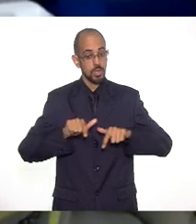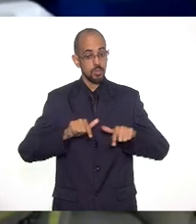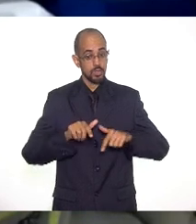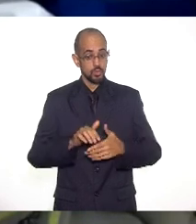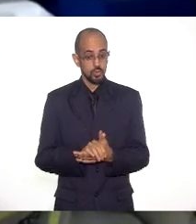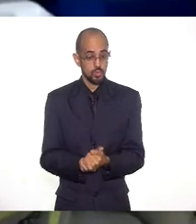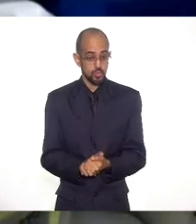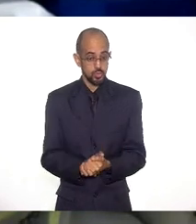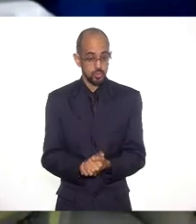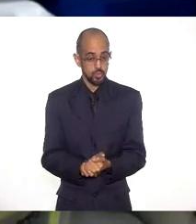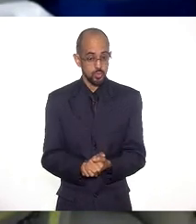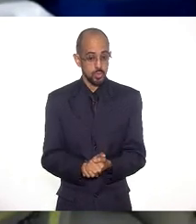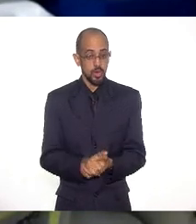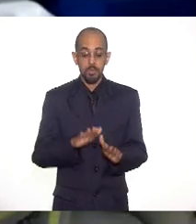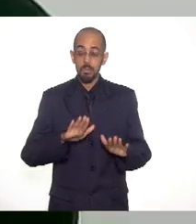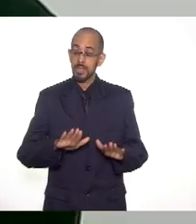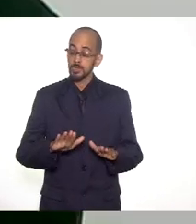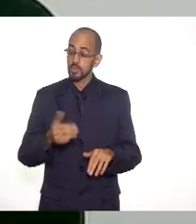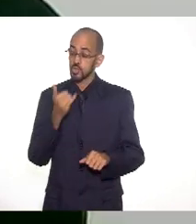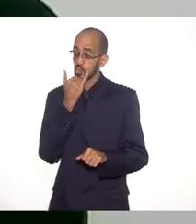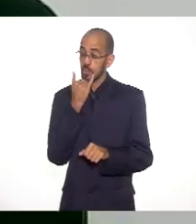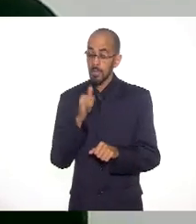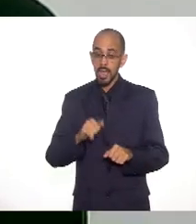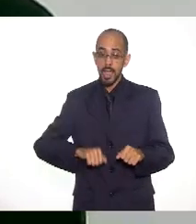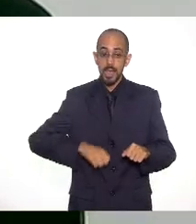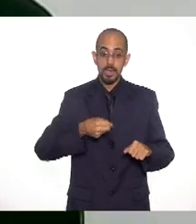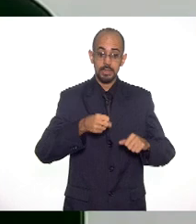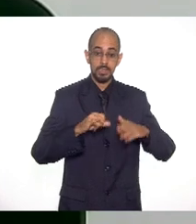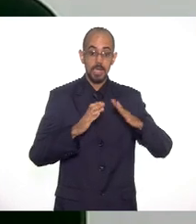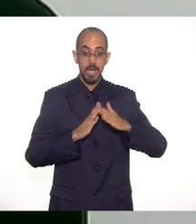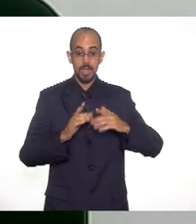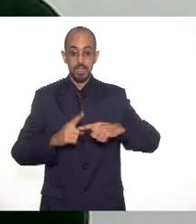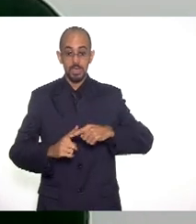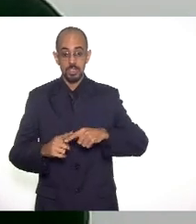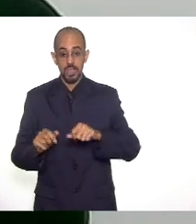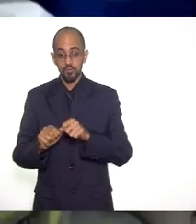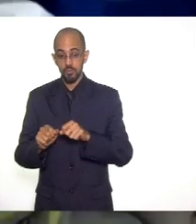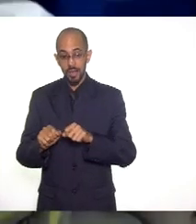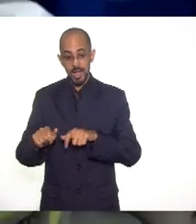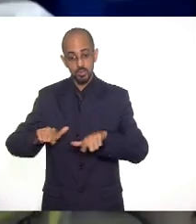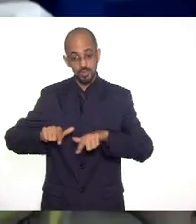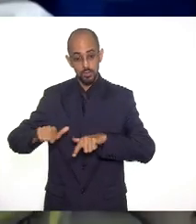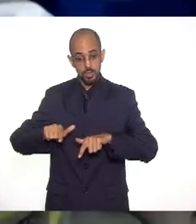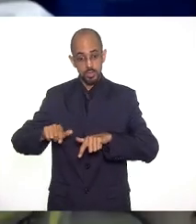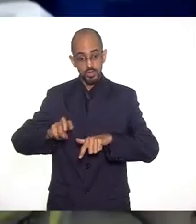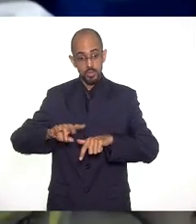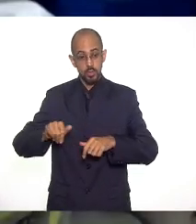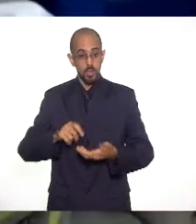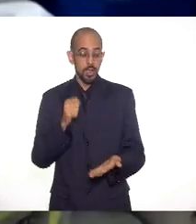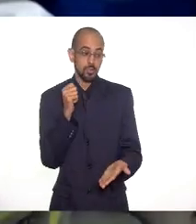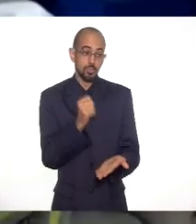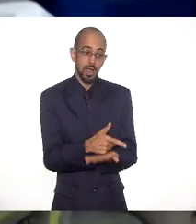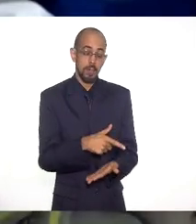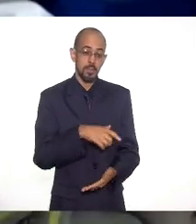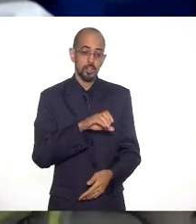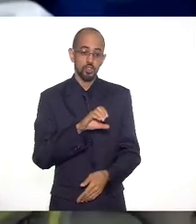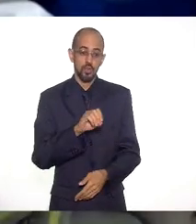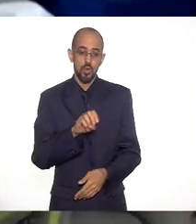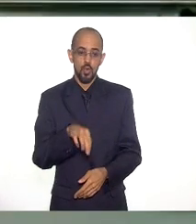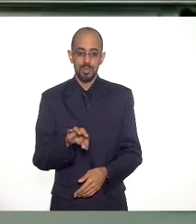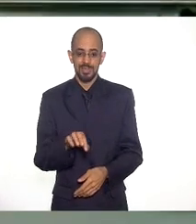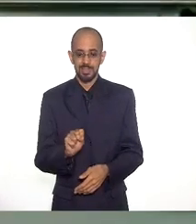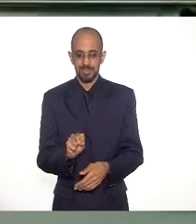é... eventualmente preste. É, serviços que ela preste. E ela eventualmente ela preste. Aí ela não é pagamento de conta.